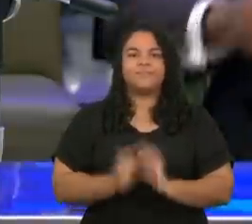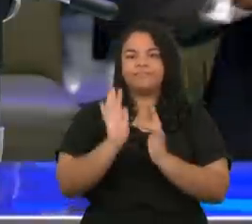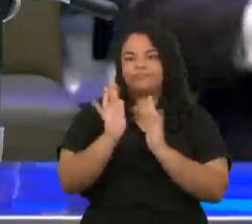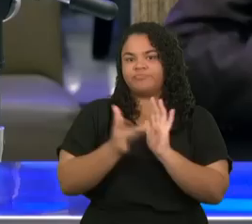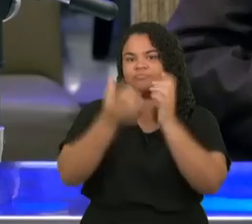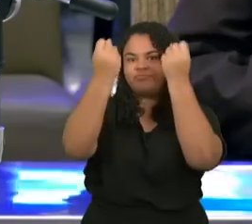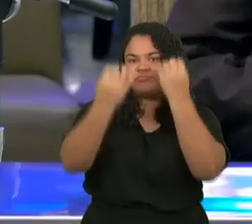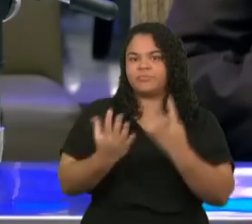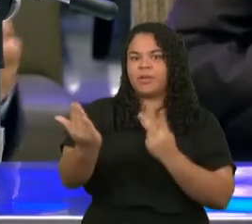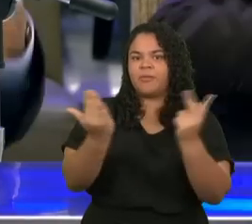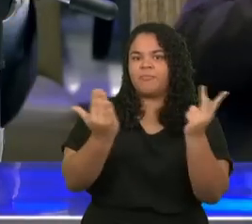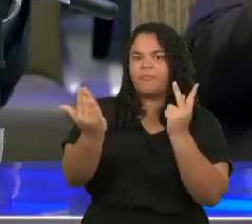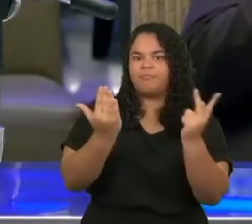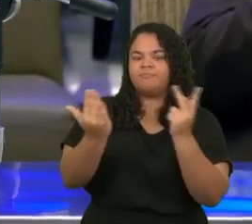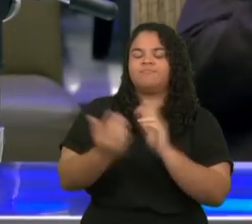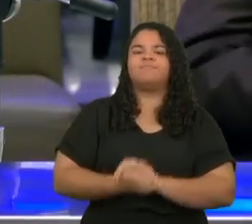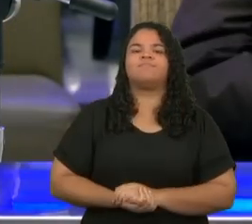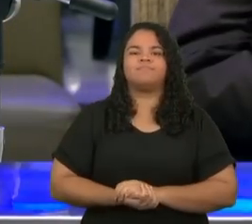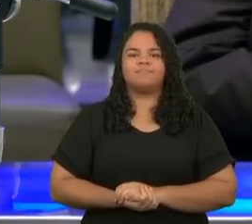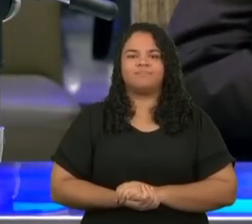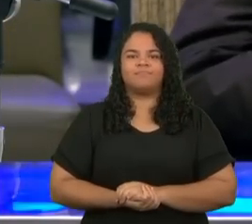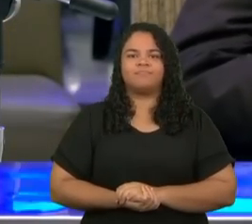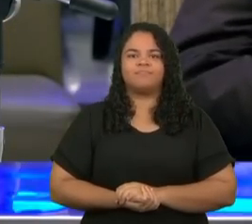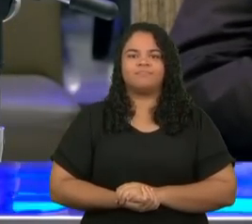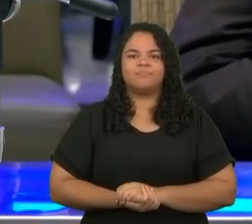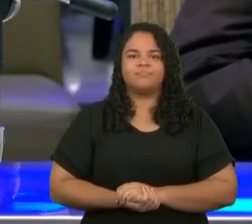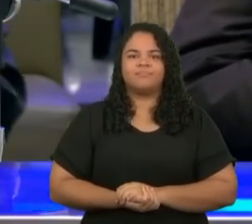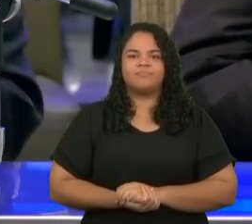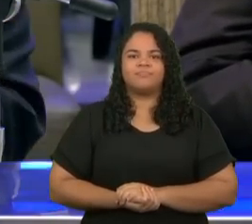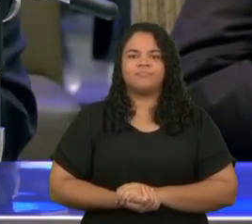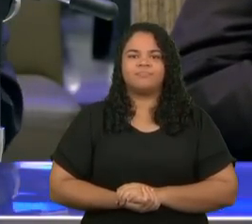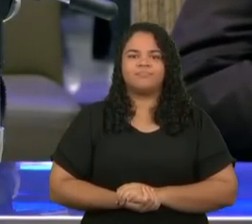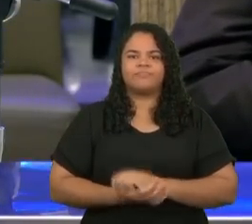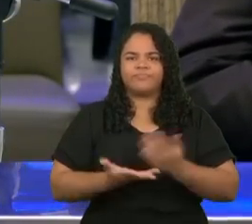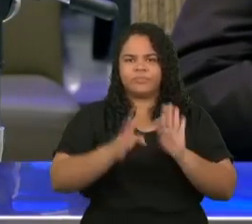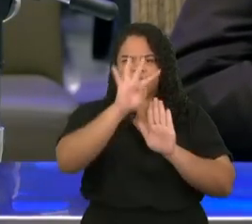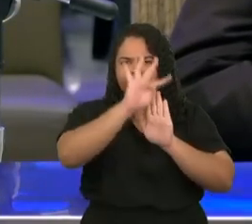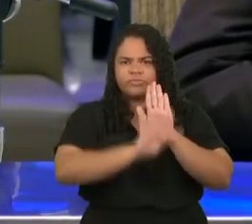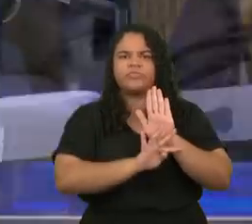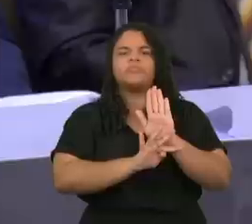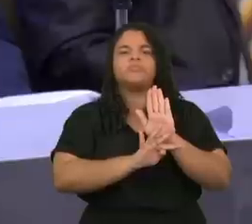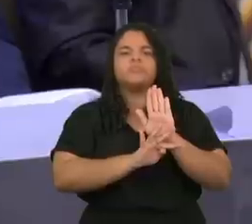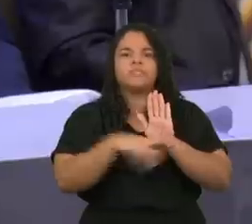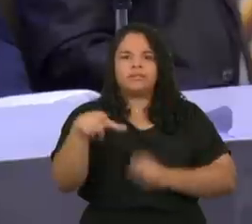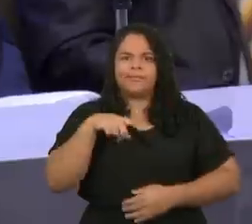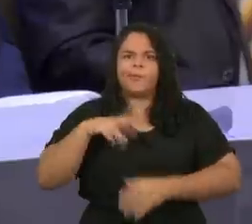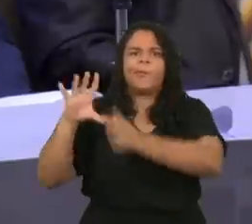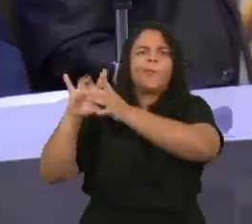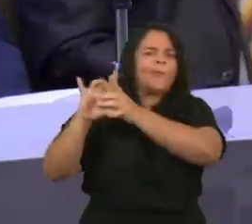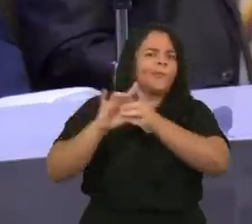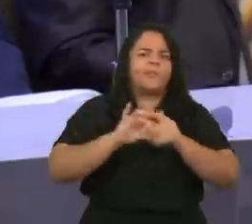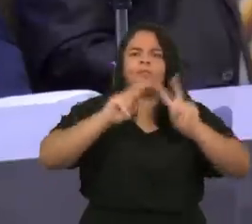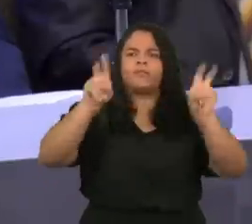palavra dentro do contexto escatológico mas podemos aplicar sobre o cuidado que